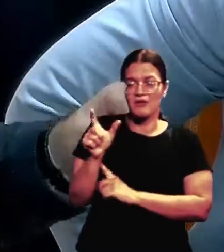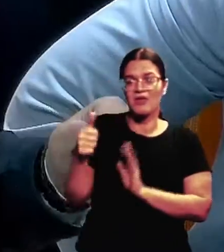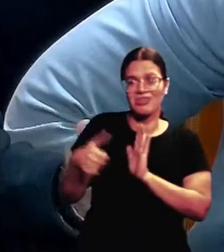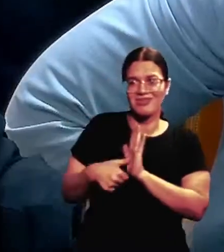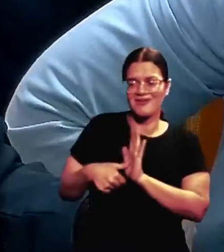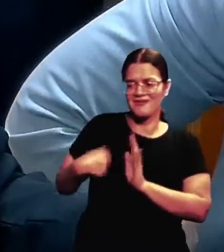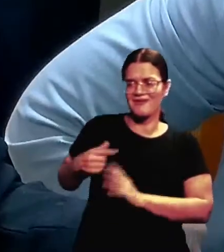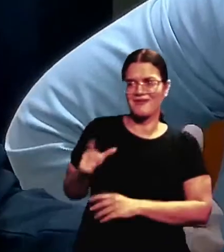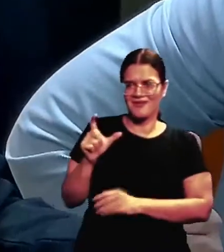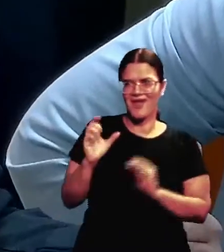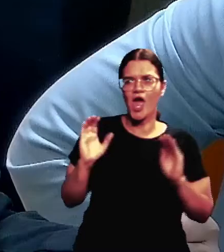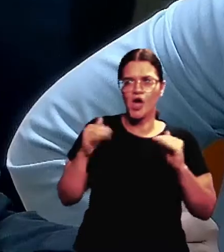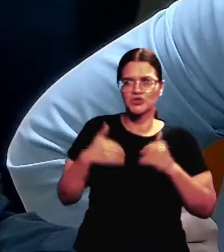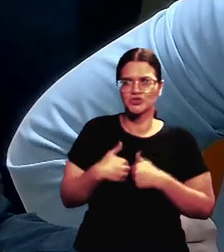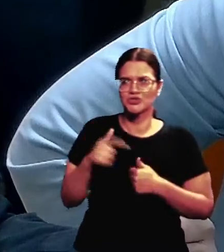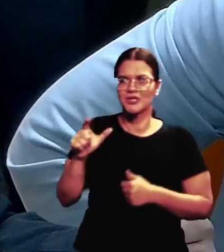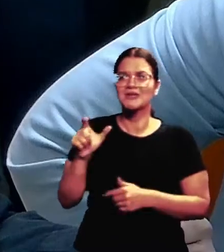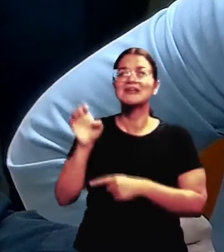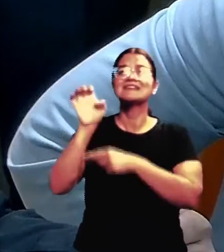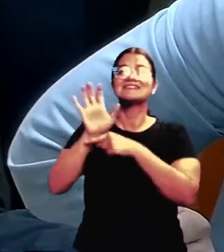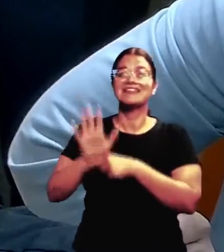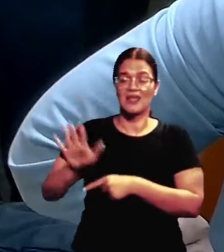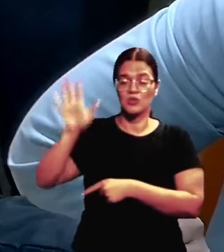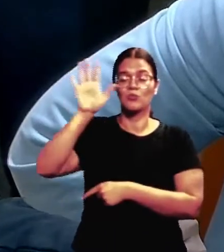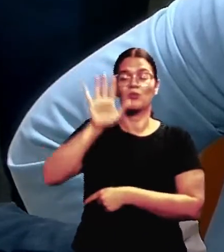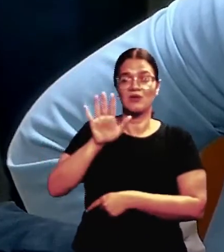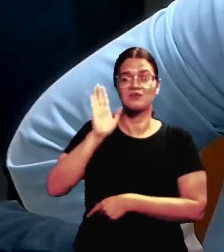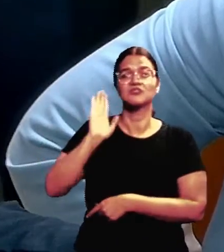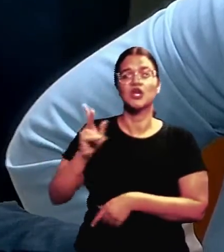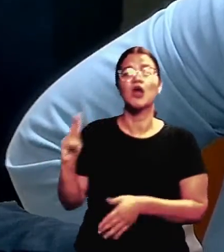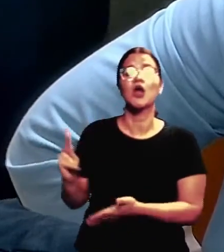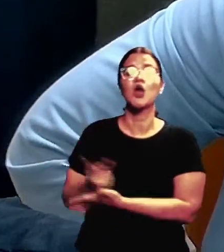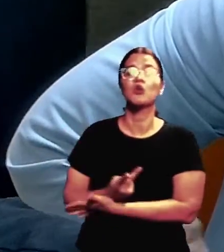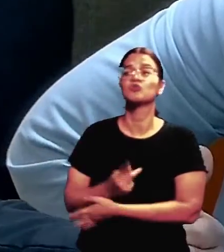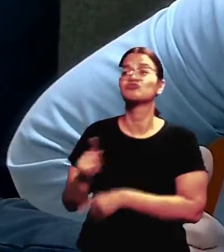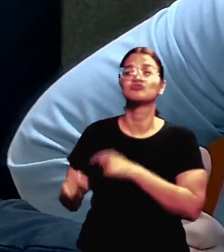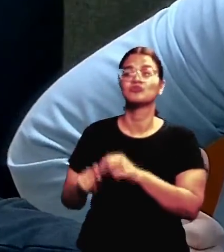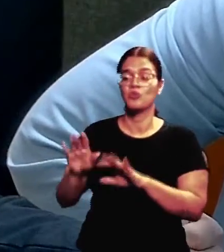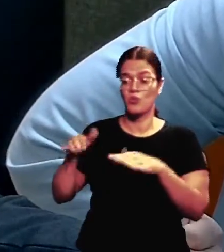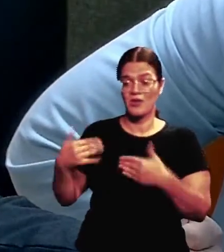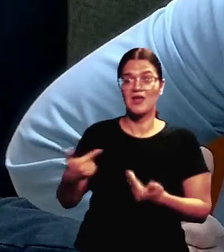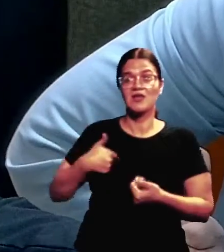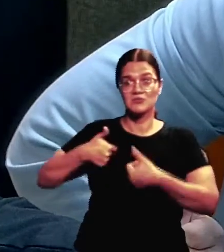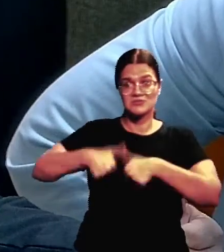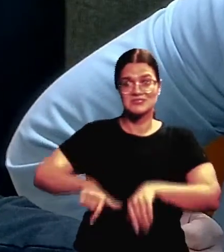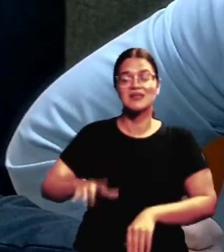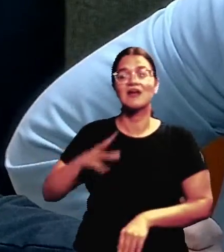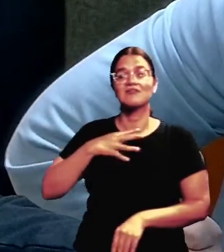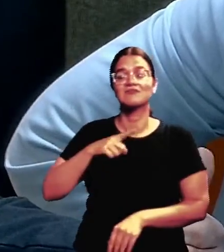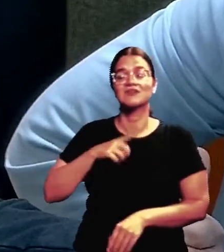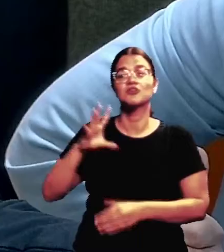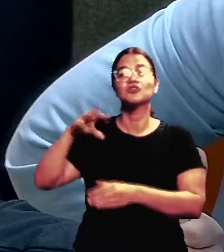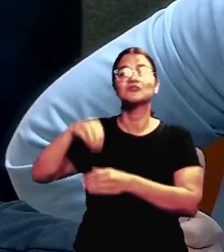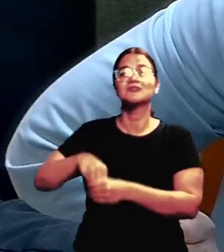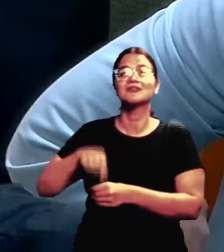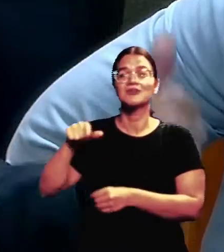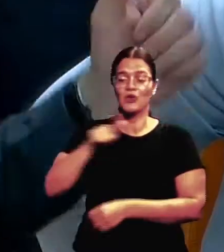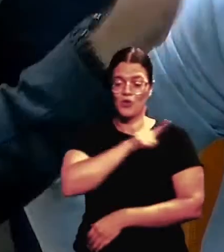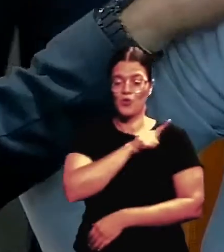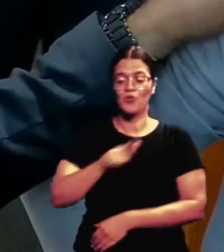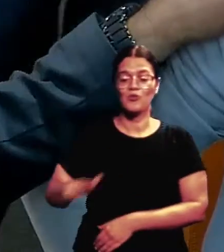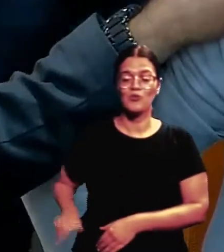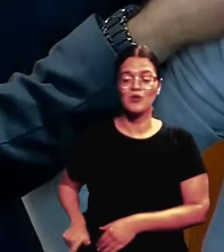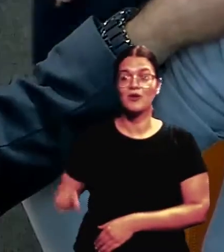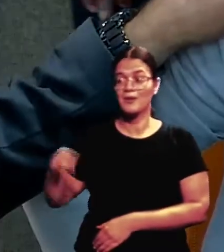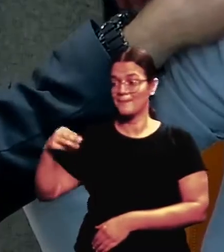a carteira de identificação do autista no âmbito estadual aconteceu quando eu estava membro do governo do